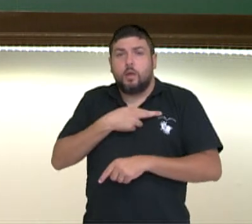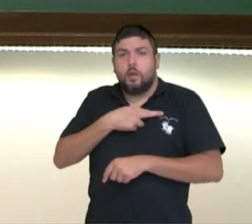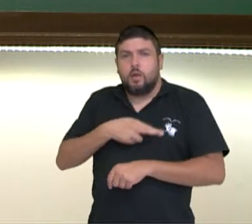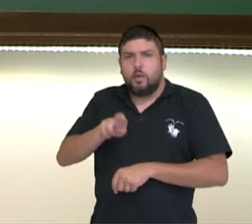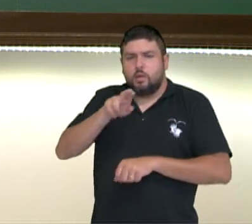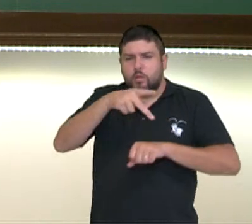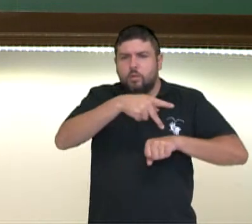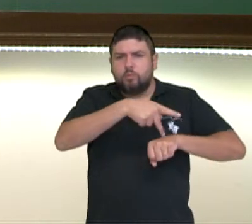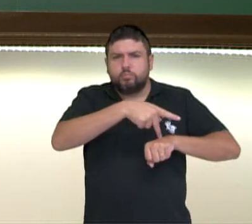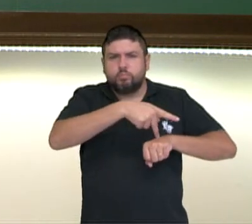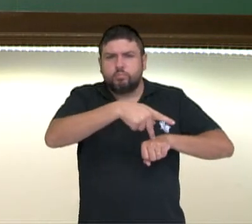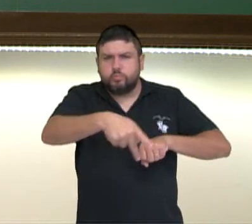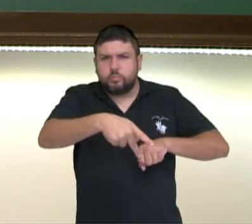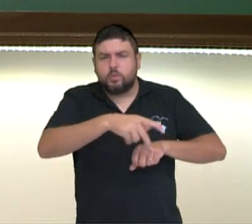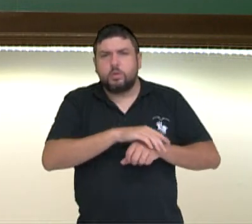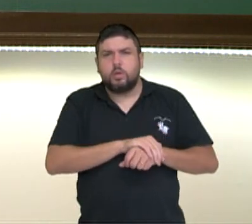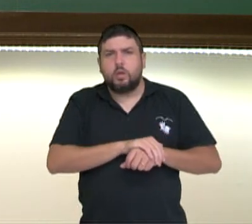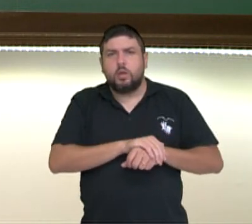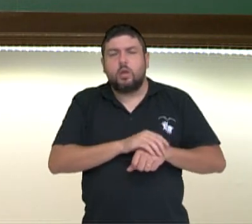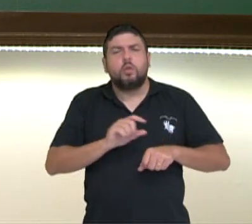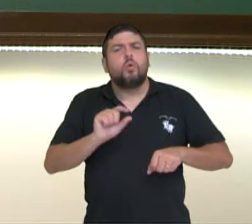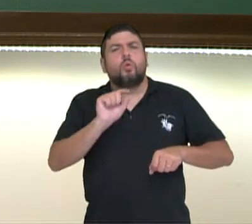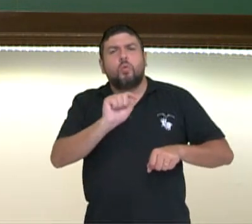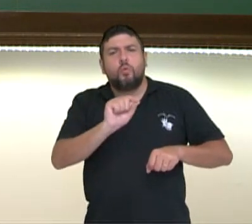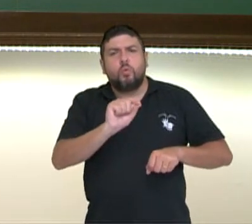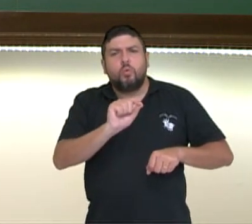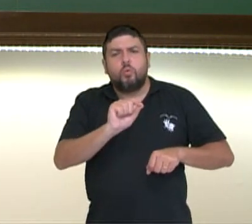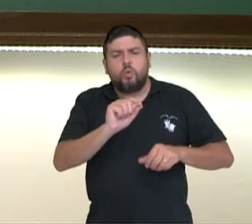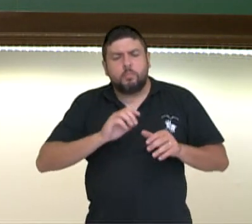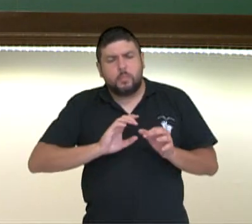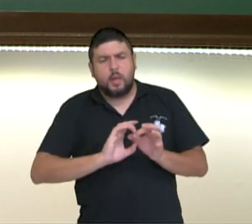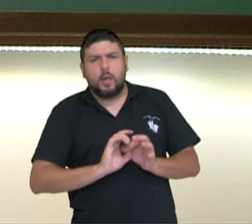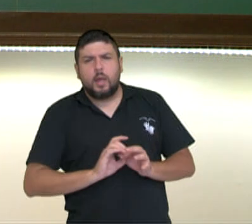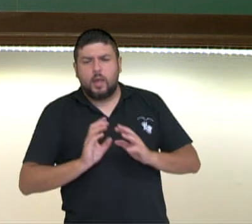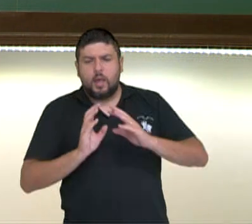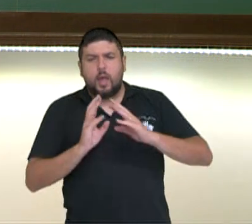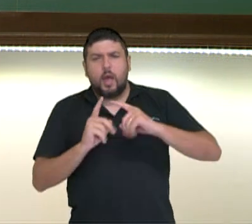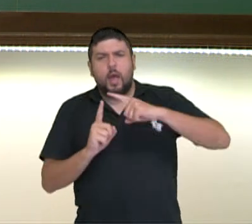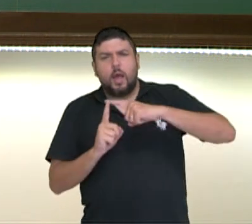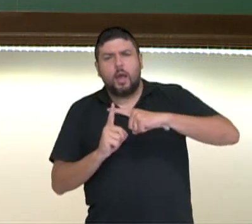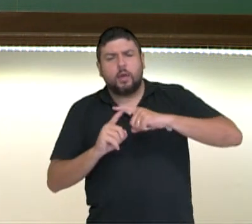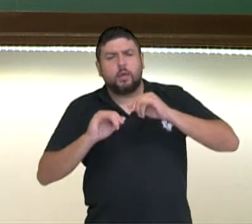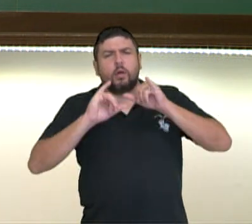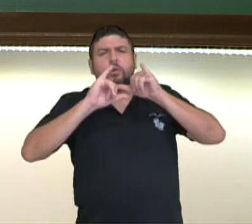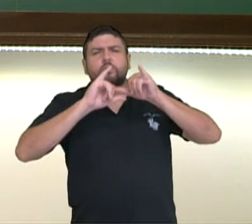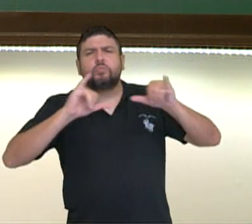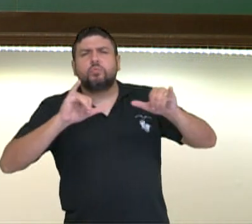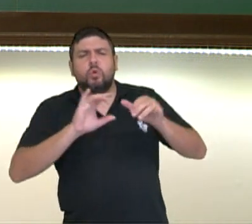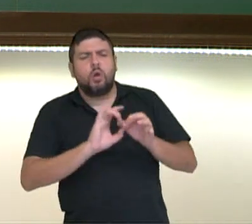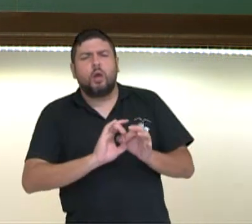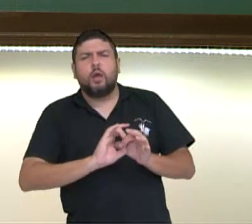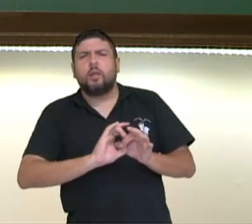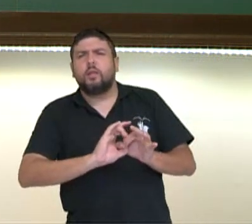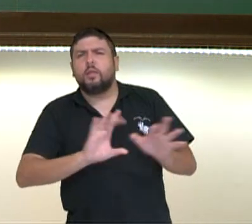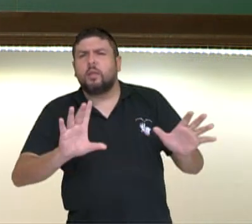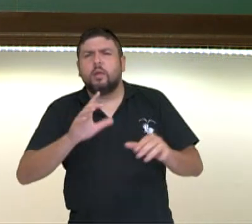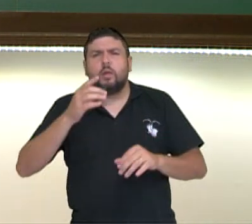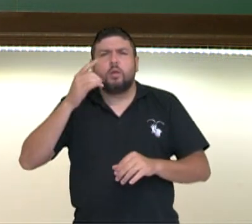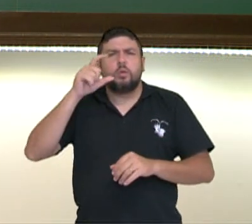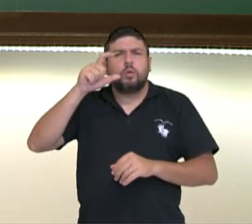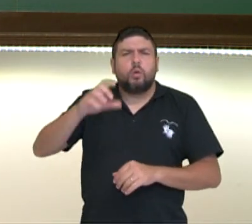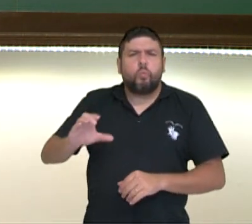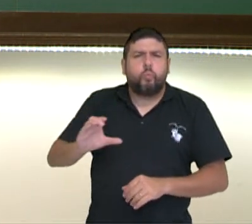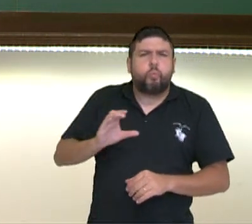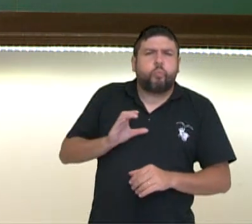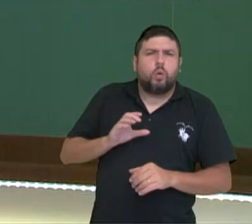influência religiosa que vai dizer que o lucro faz parte de uma salvação divina. E, não